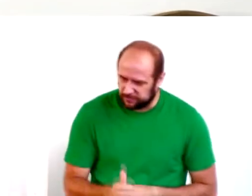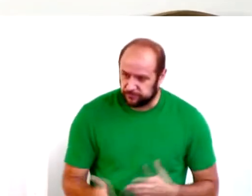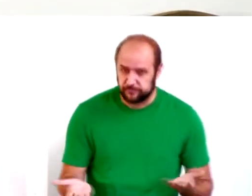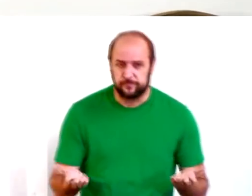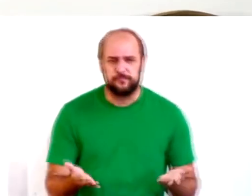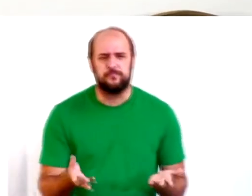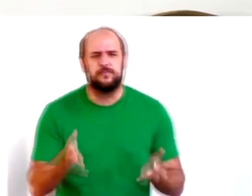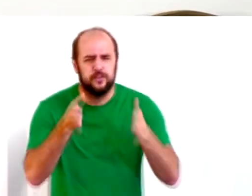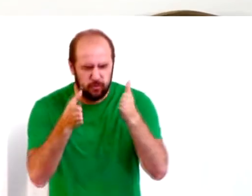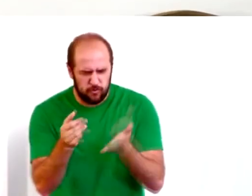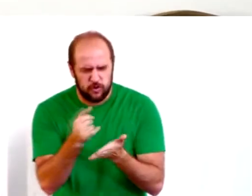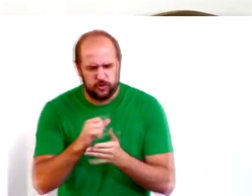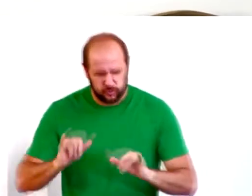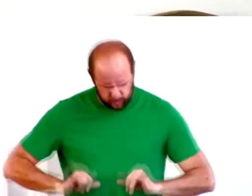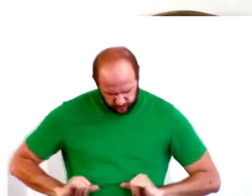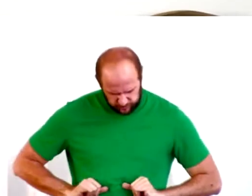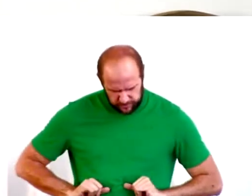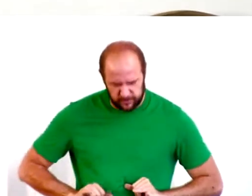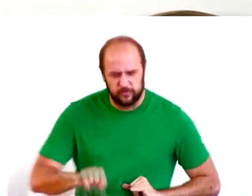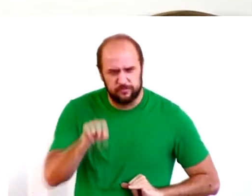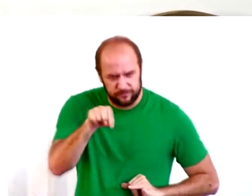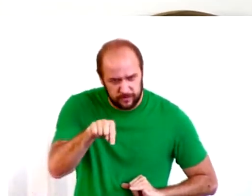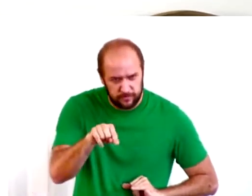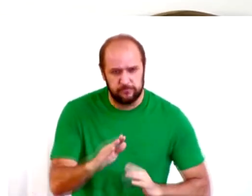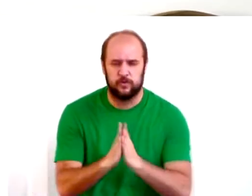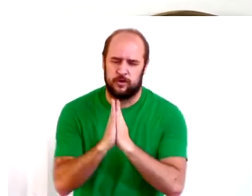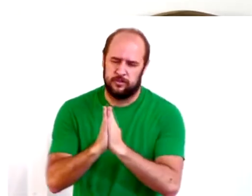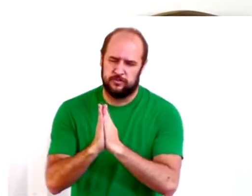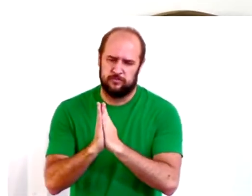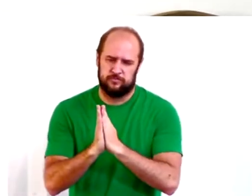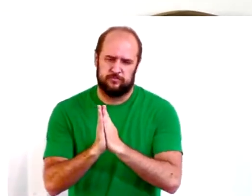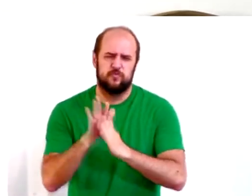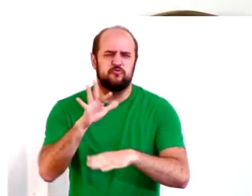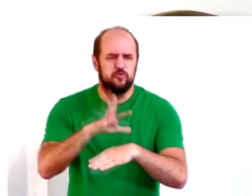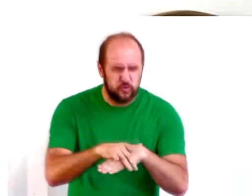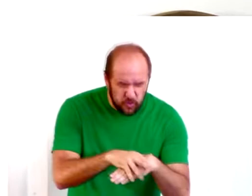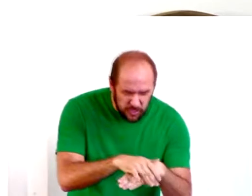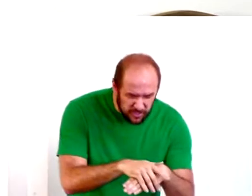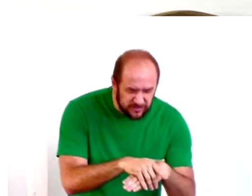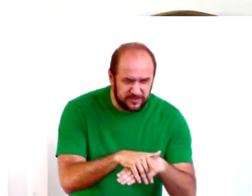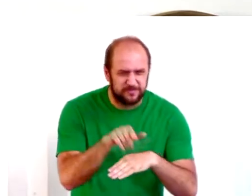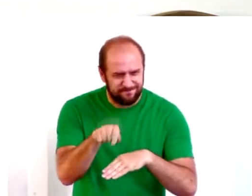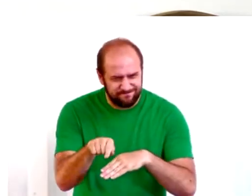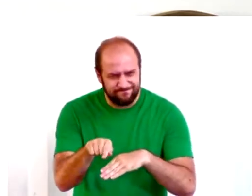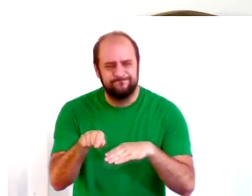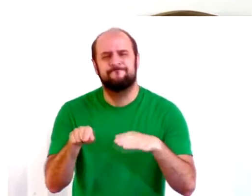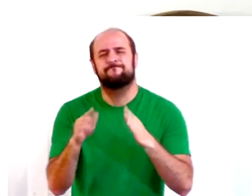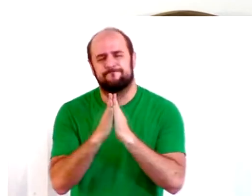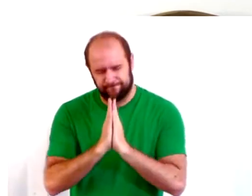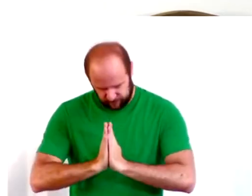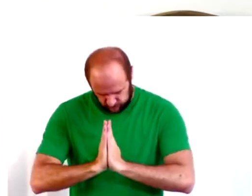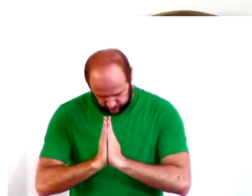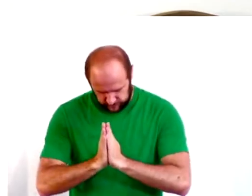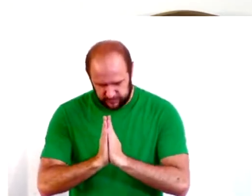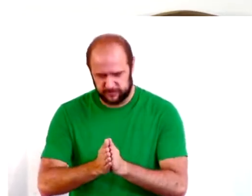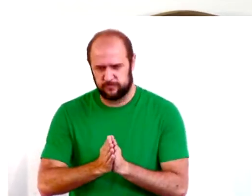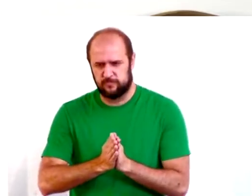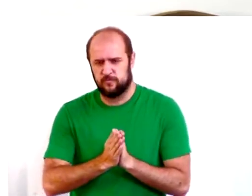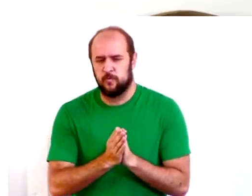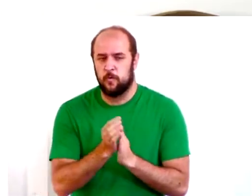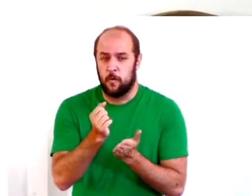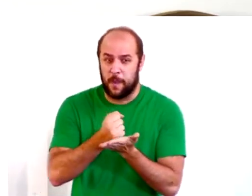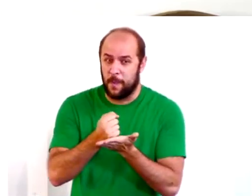horas de sofrimento? Tem. Oração. Tem horas de doença? Tem. Oração. Usar a